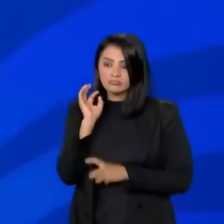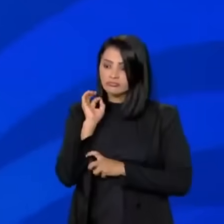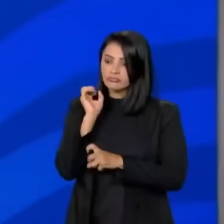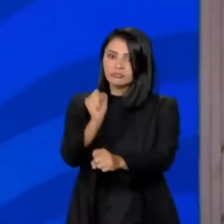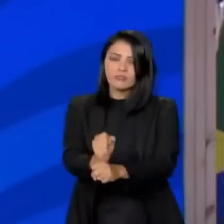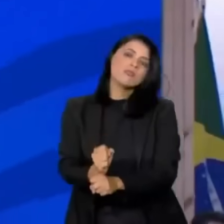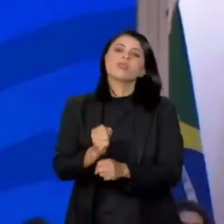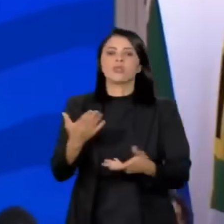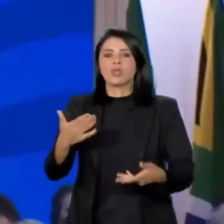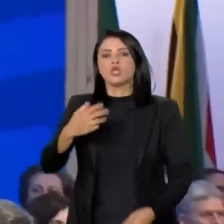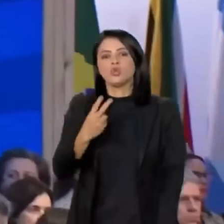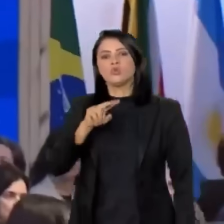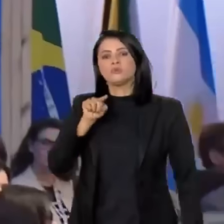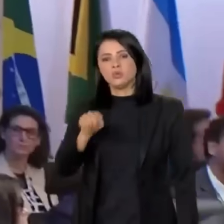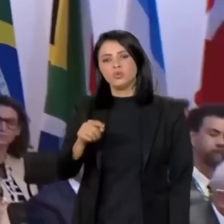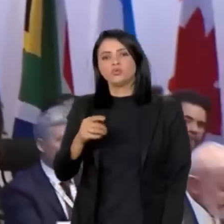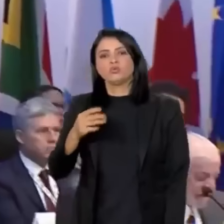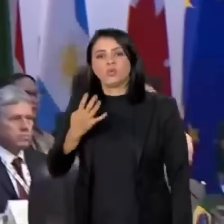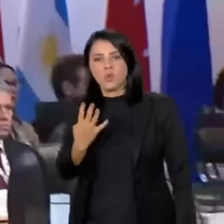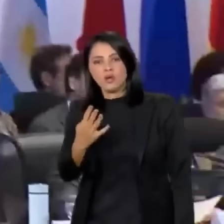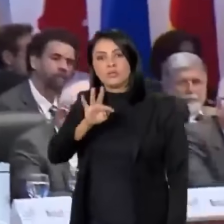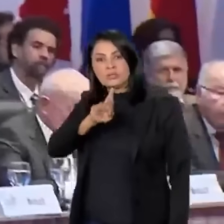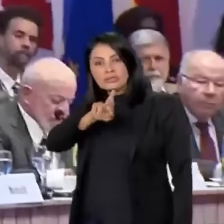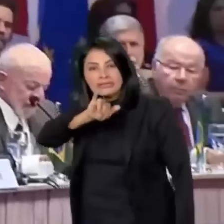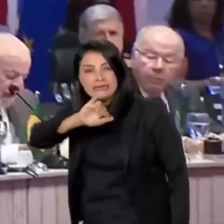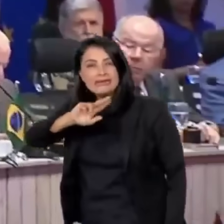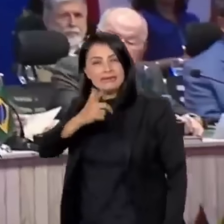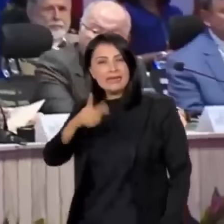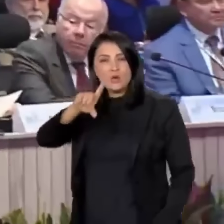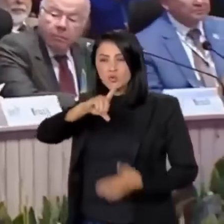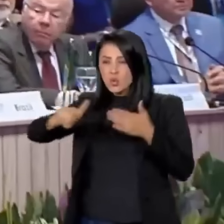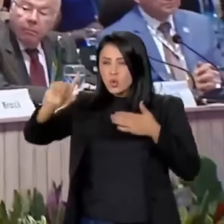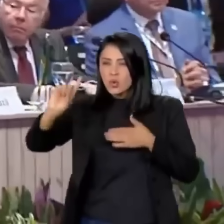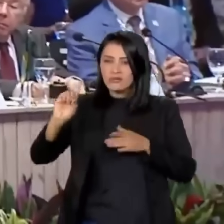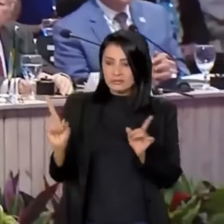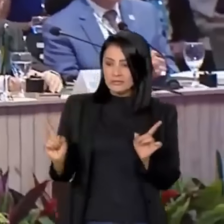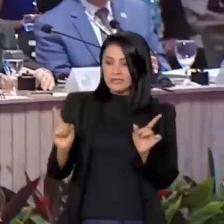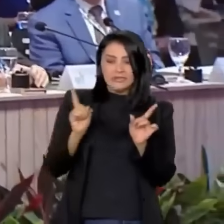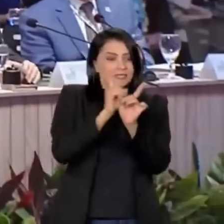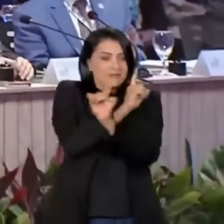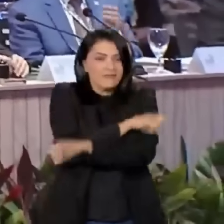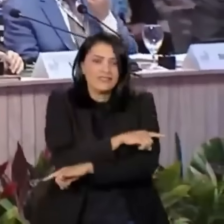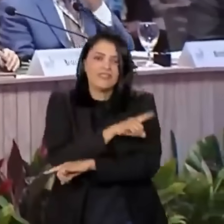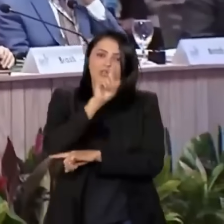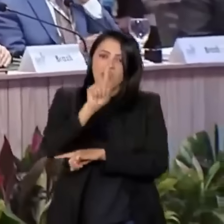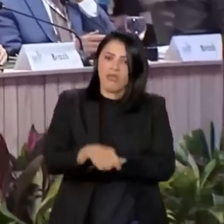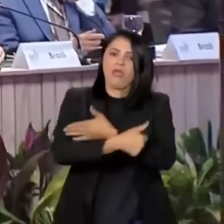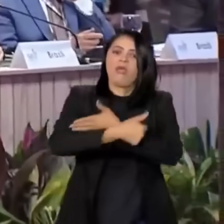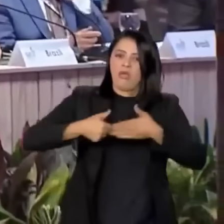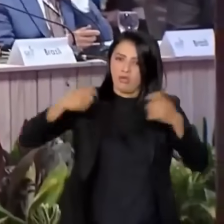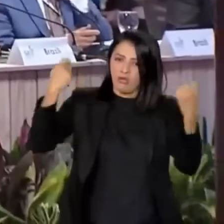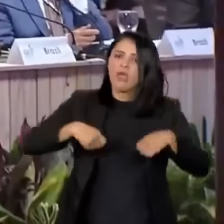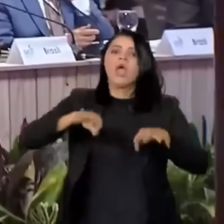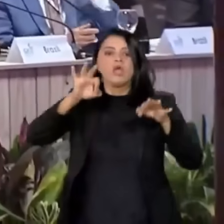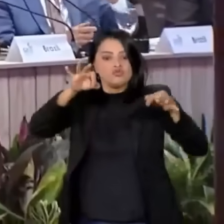2,4 trilhões de dólares. Inverter essa lógica é um imperativo moral de justiça